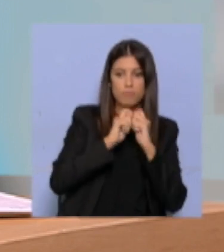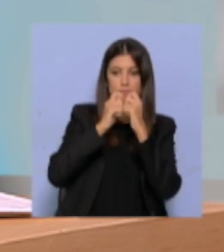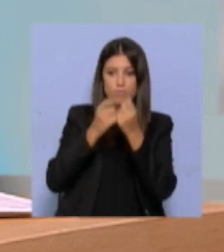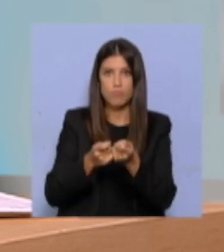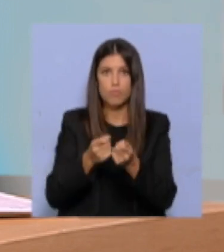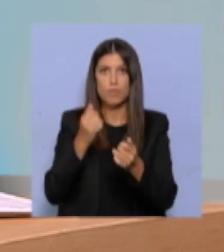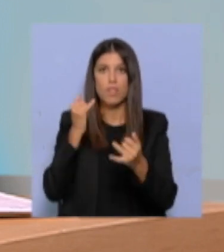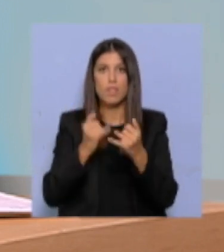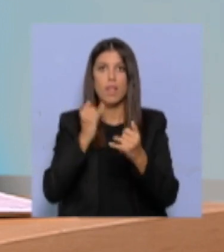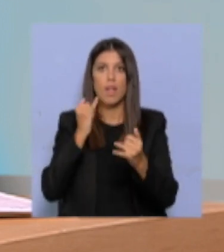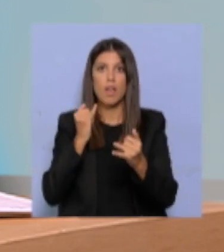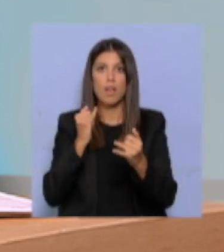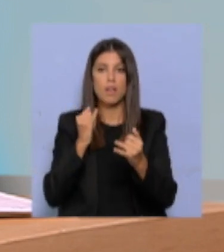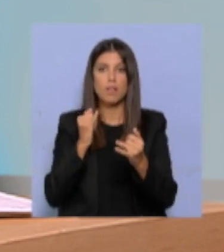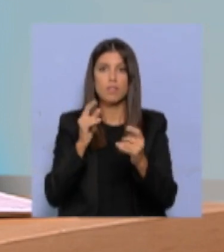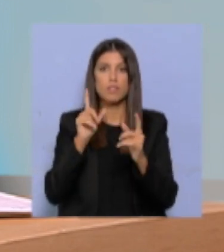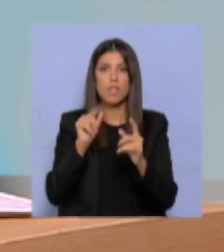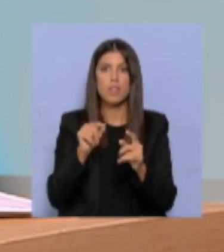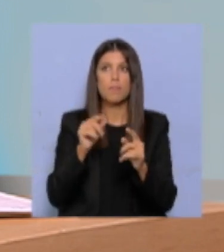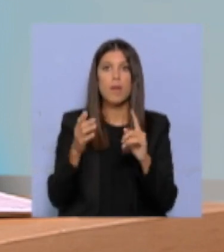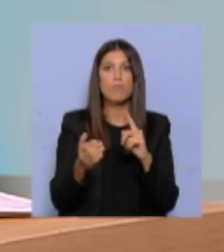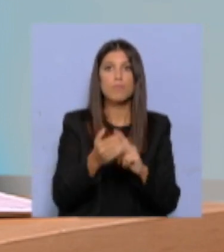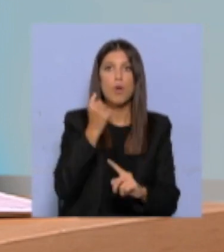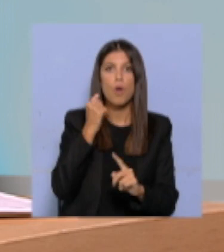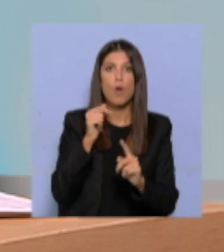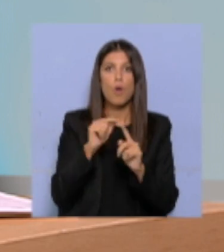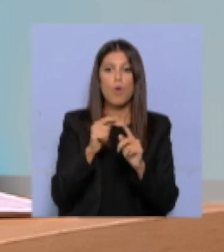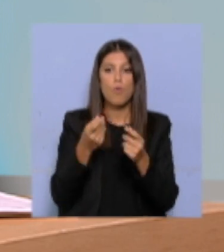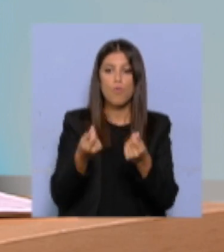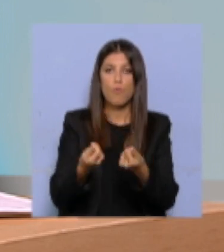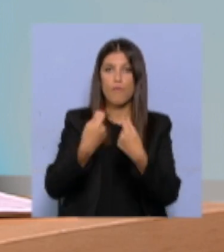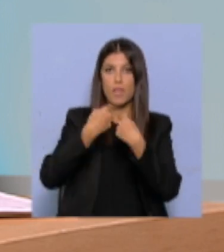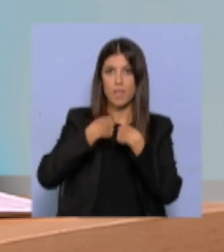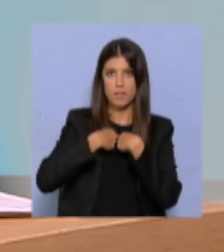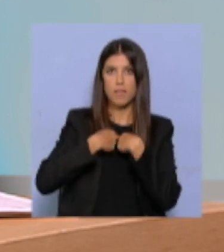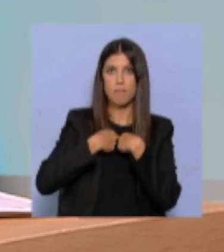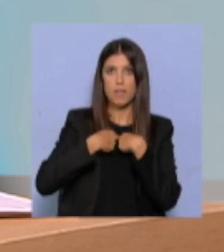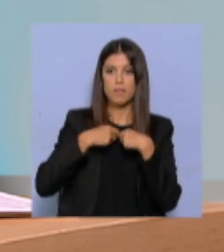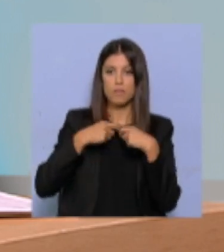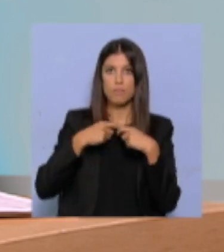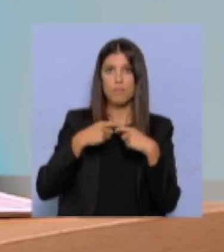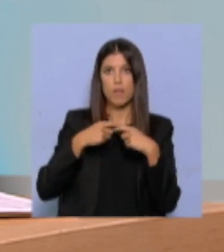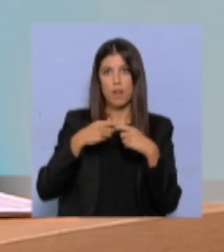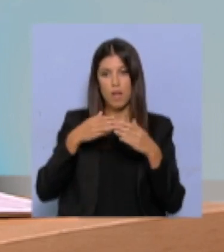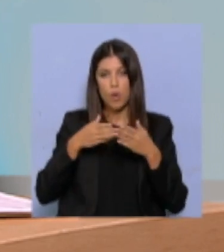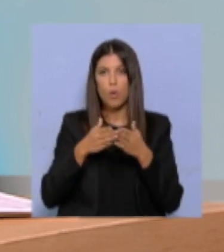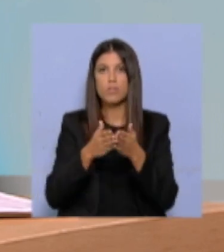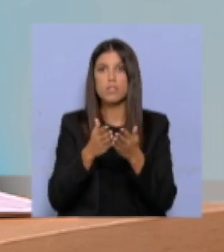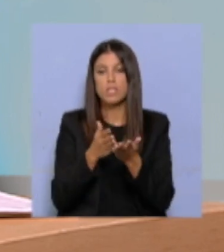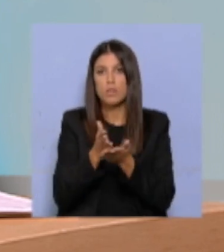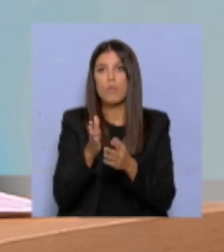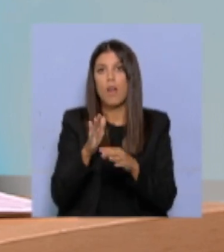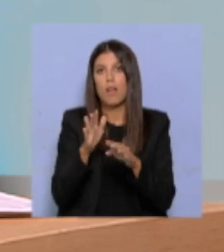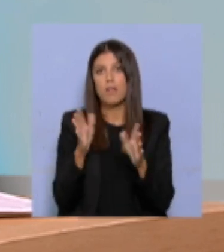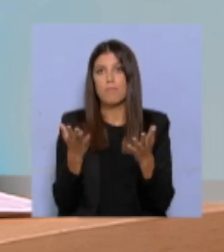tecnológico e conseguirmos, digamos, o financiamento para a sustentabilidade dos órgãos de comunicação social, porque